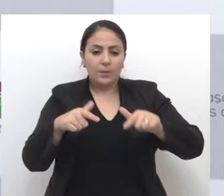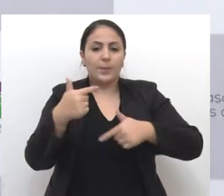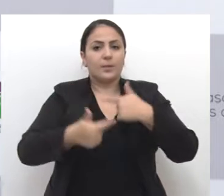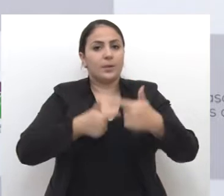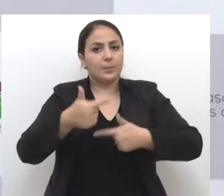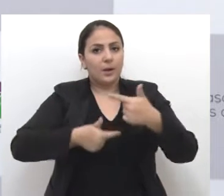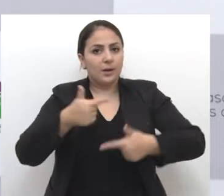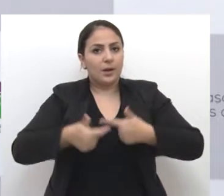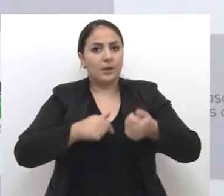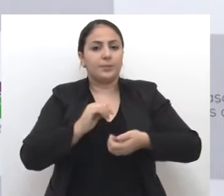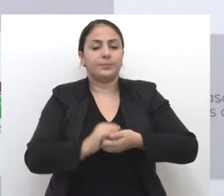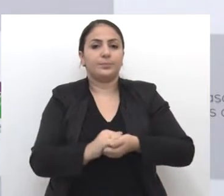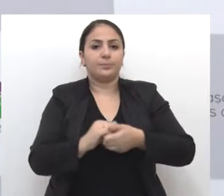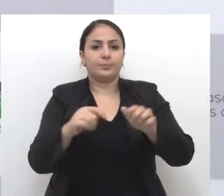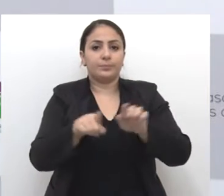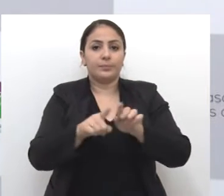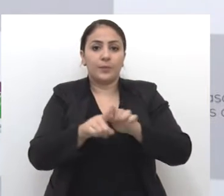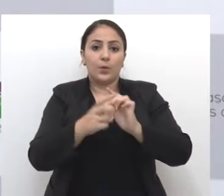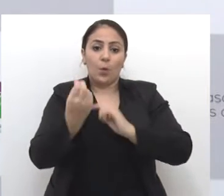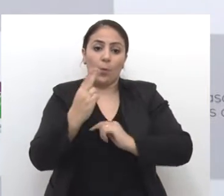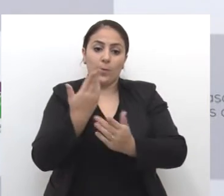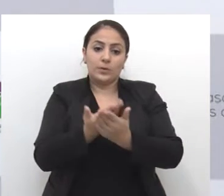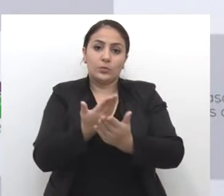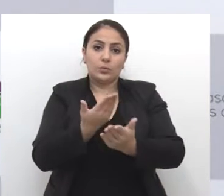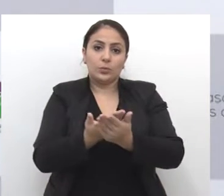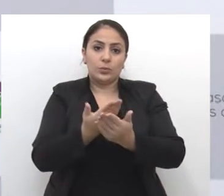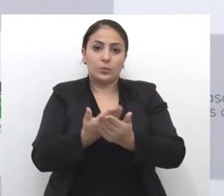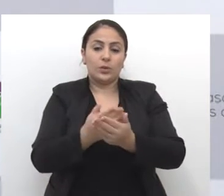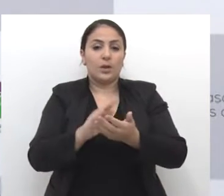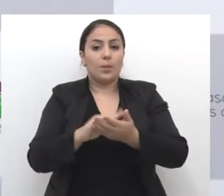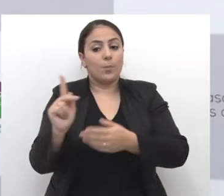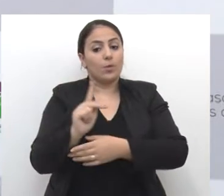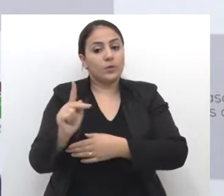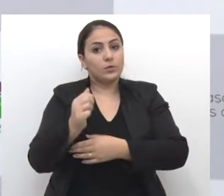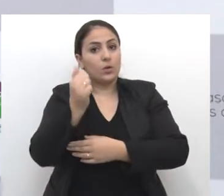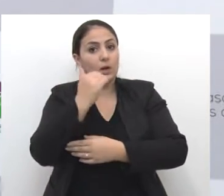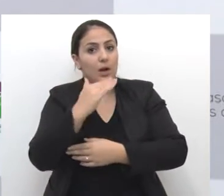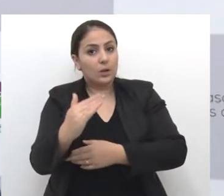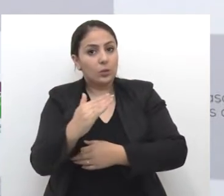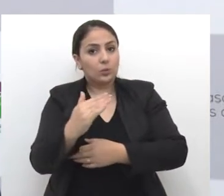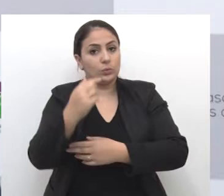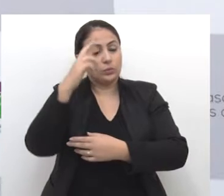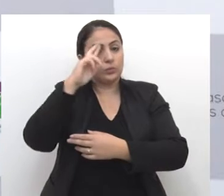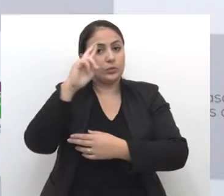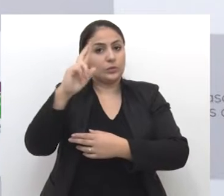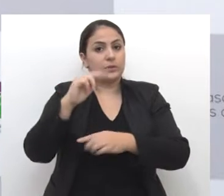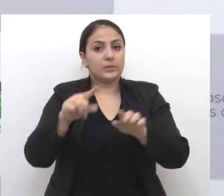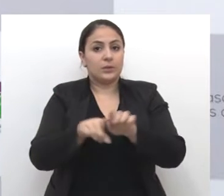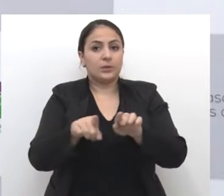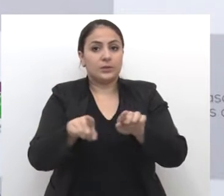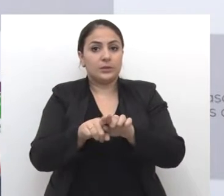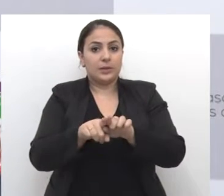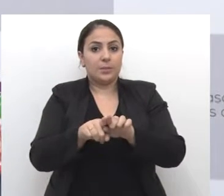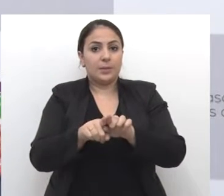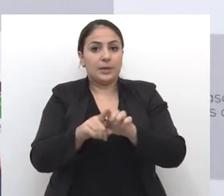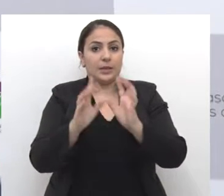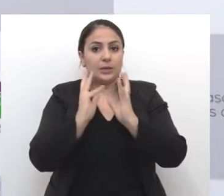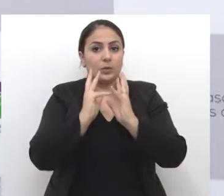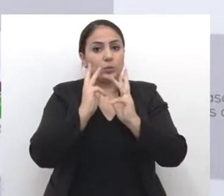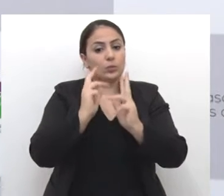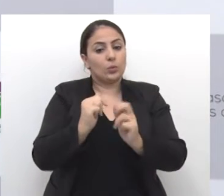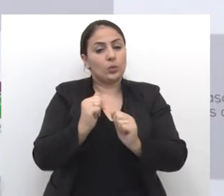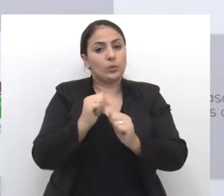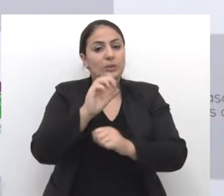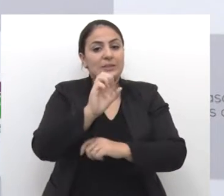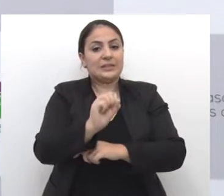para trabalhar ou seja para estudar, né? Estamos falando de professores, alunos, direção e todo